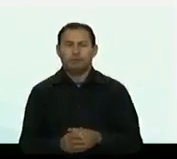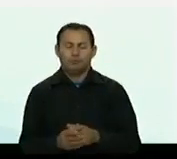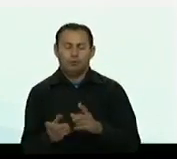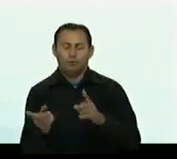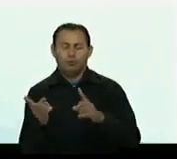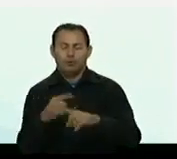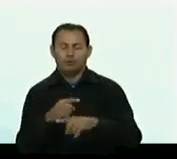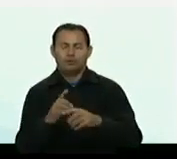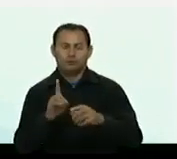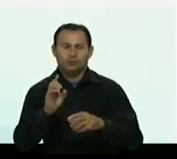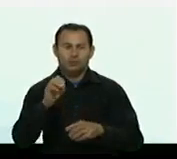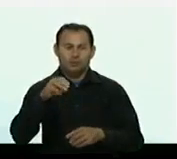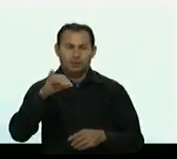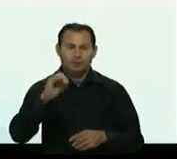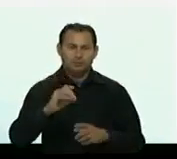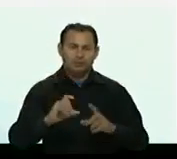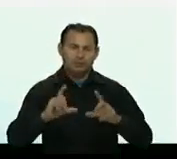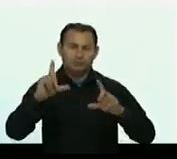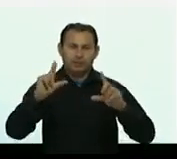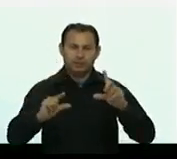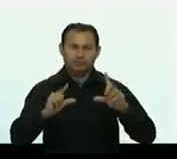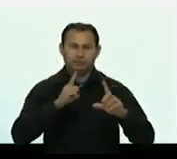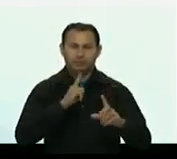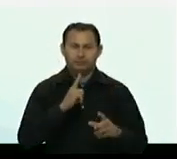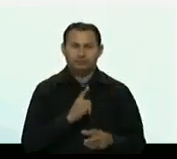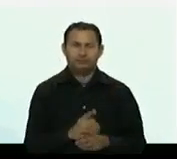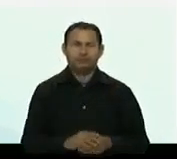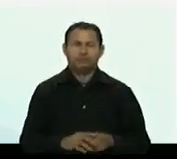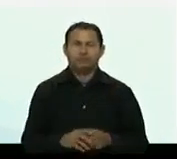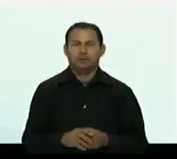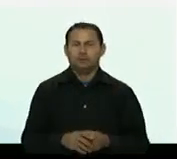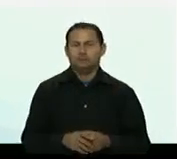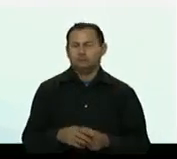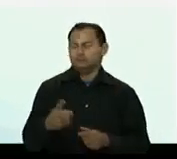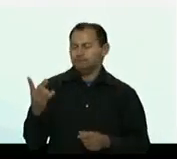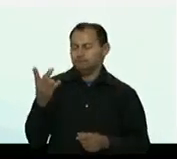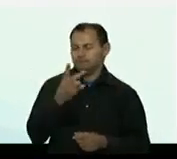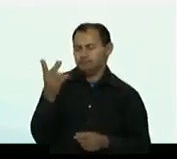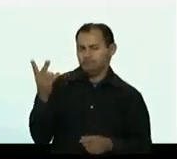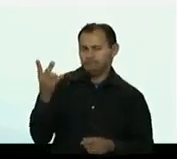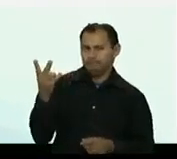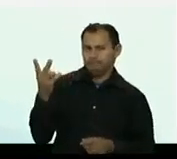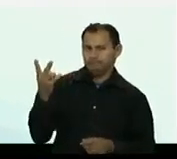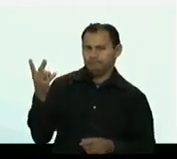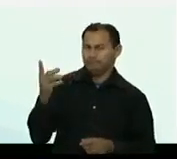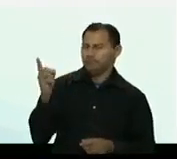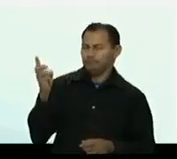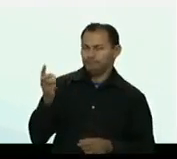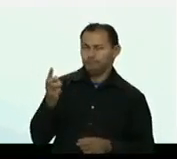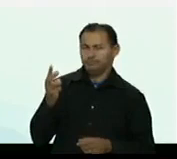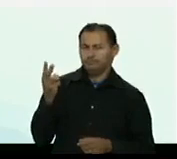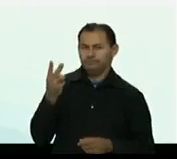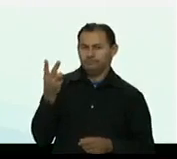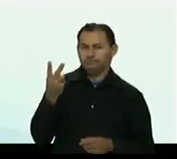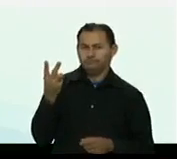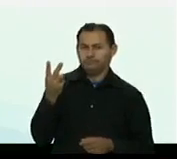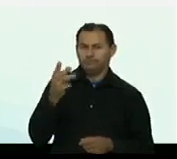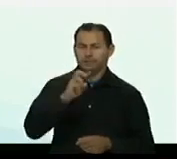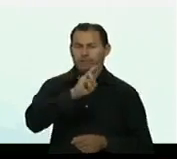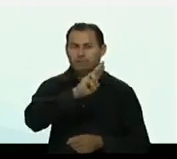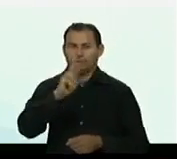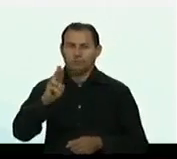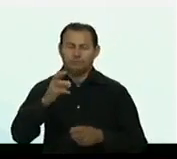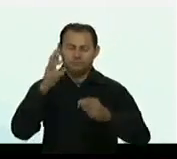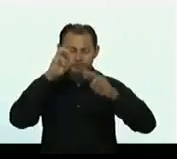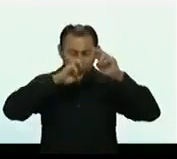contradomínio. Então, nós temos aqui essas duas situações com esses nomes que nós